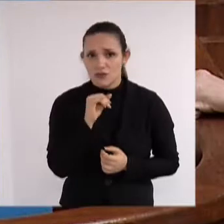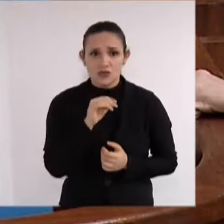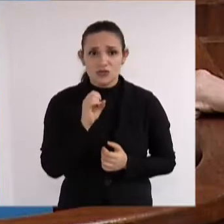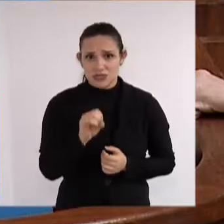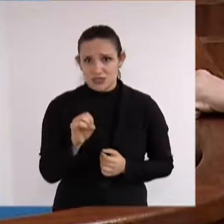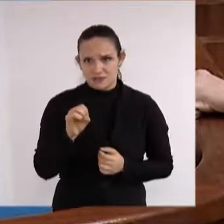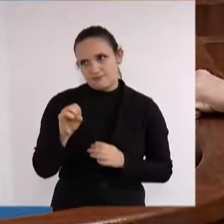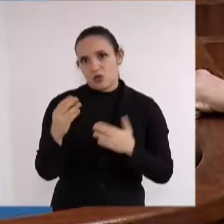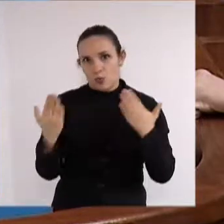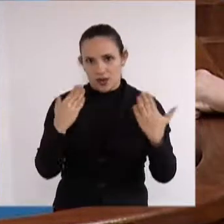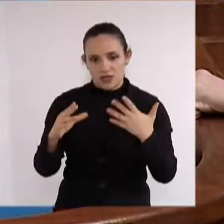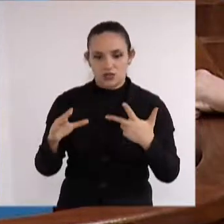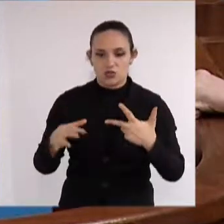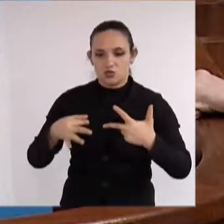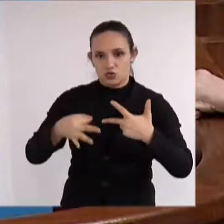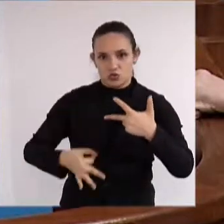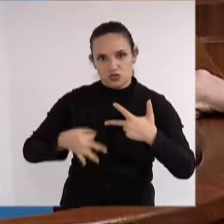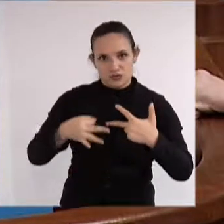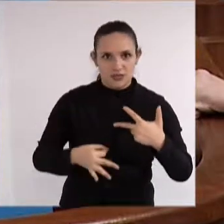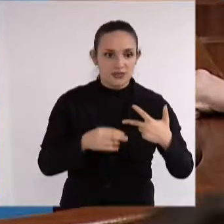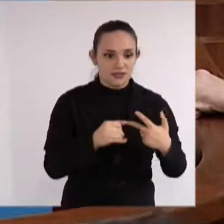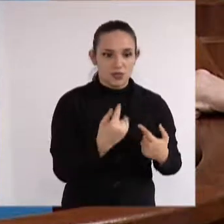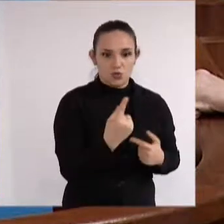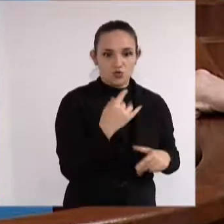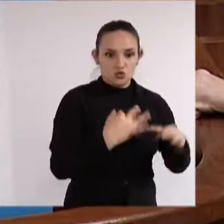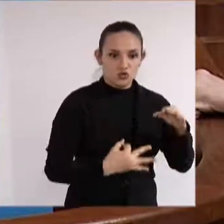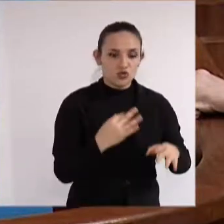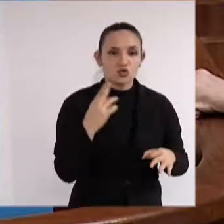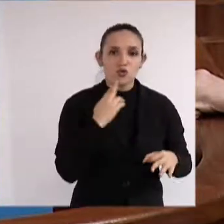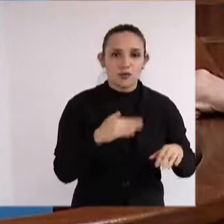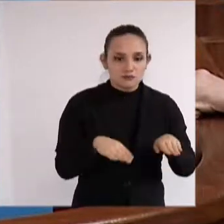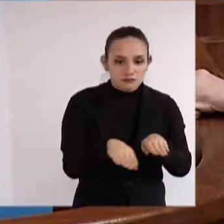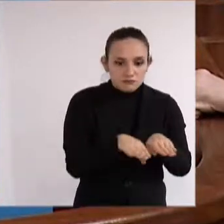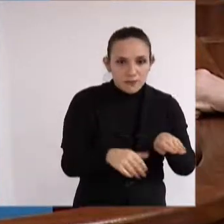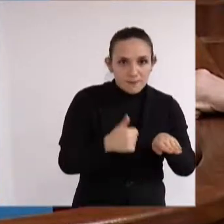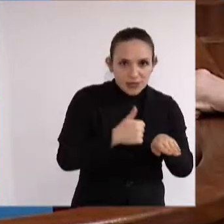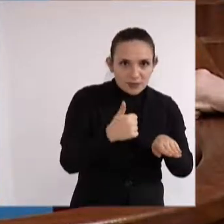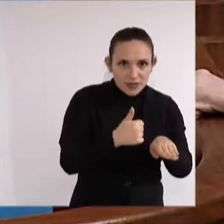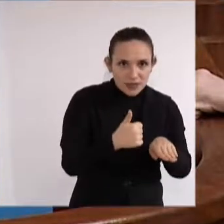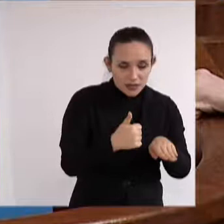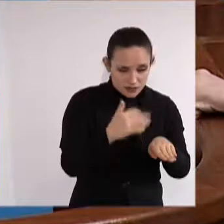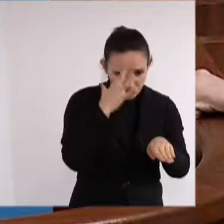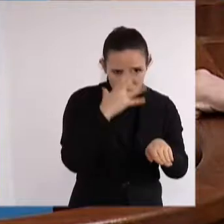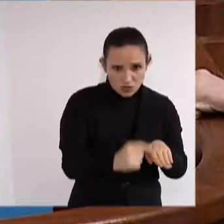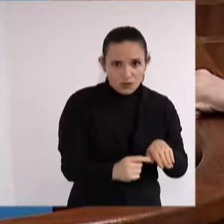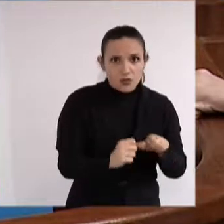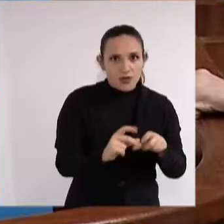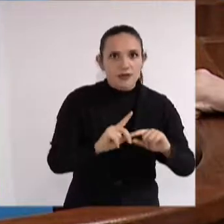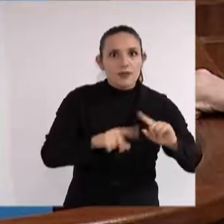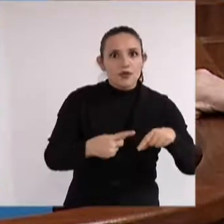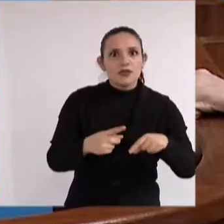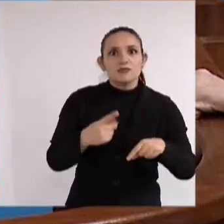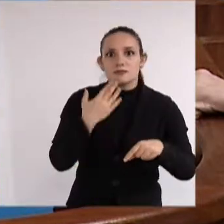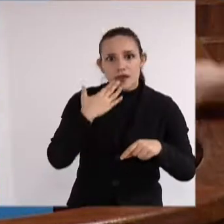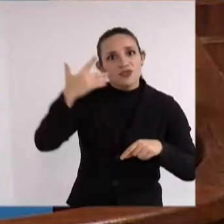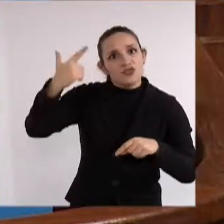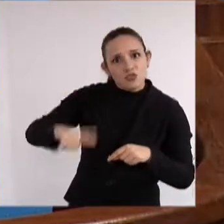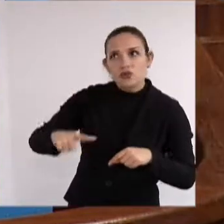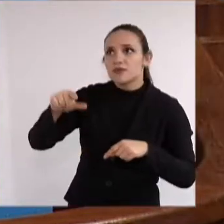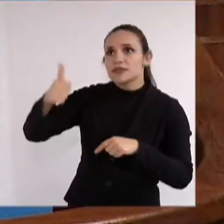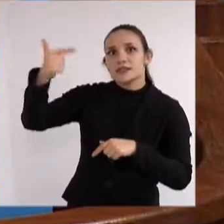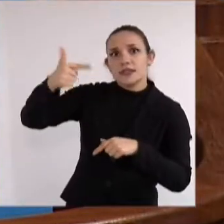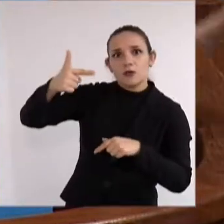do Tribunal de Justiça, dos Tribunais Regionais Federais, do Superior Tribunal de Justiça e do Supremo Tribunal Federal.